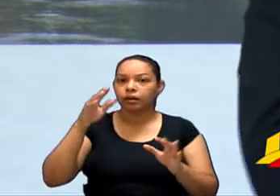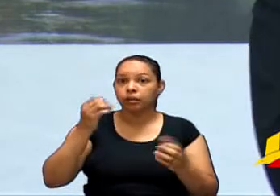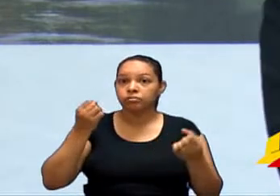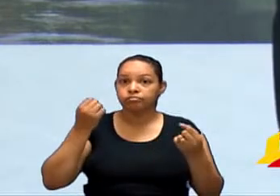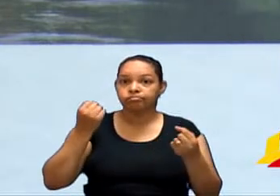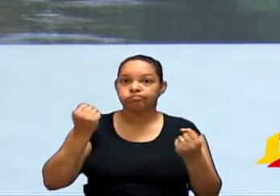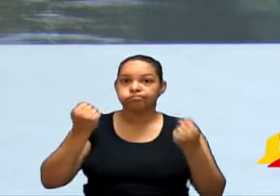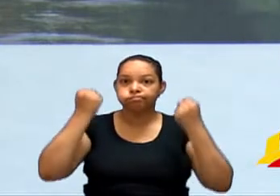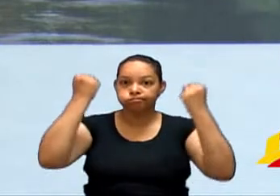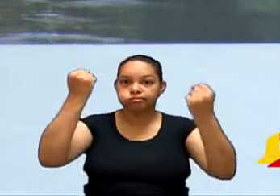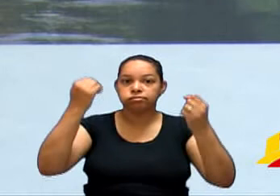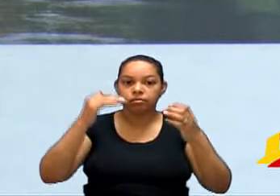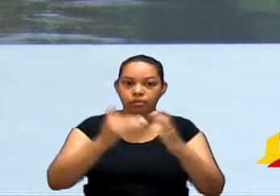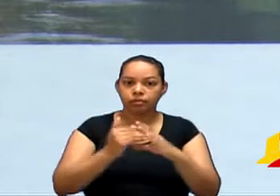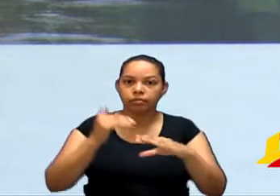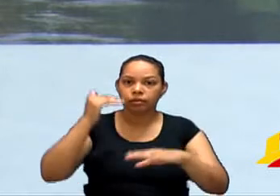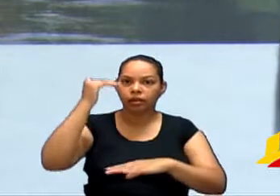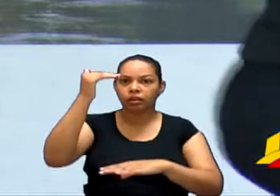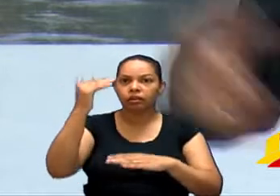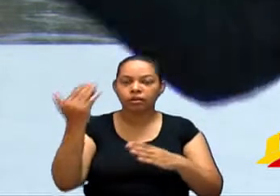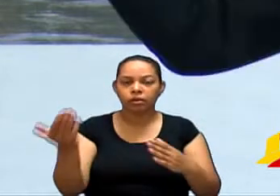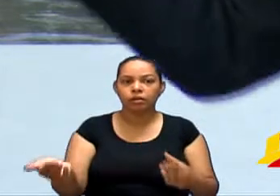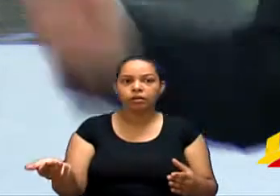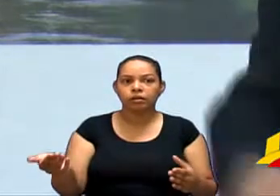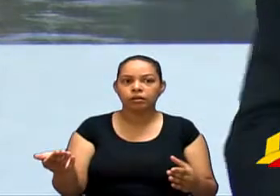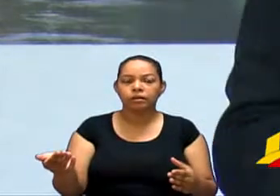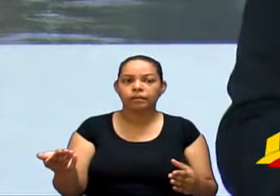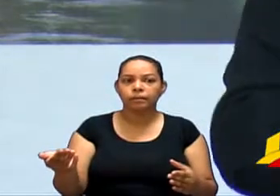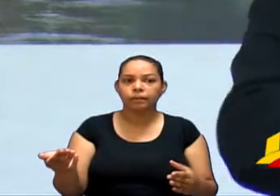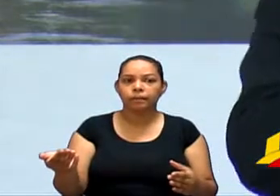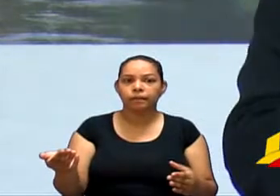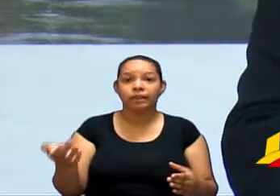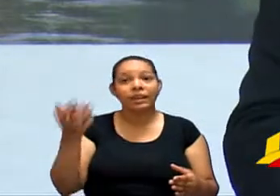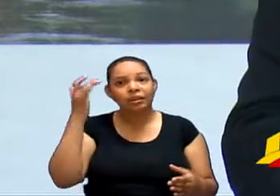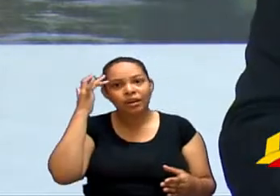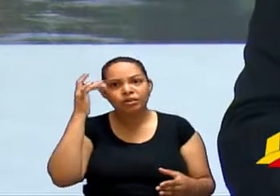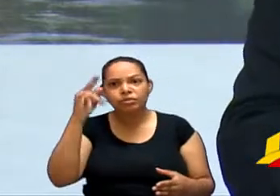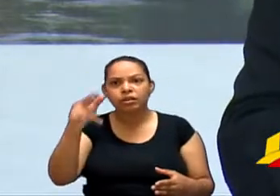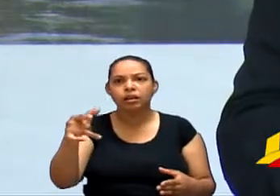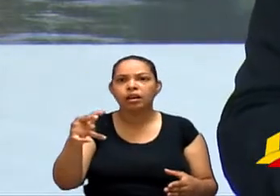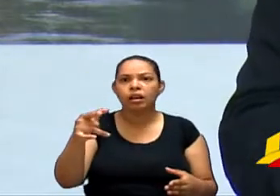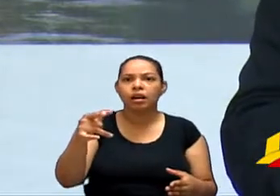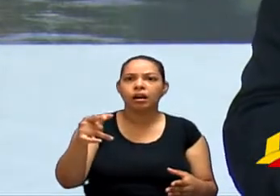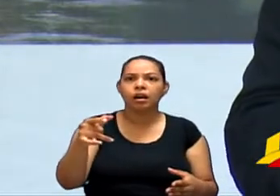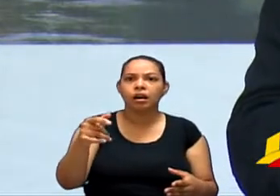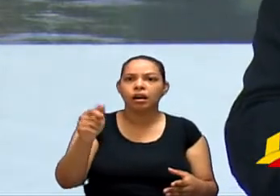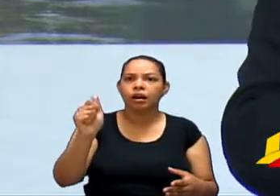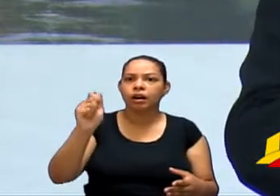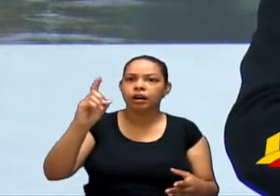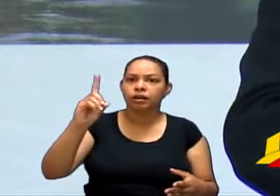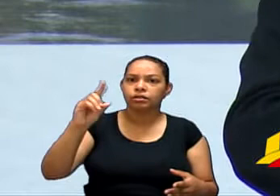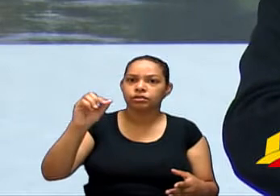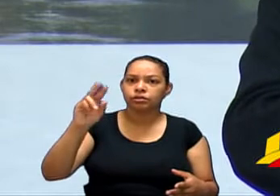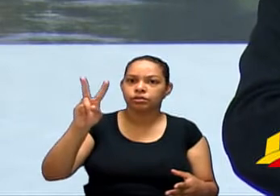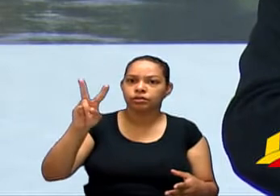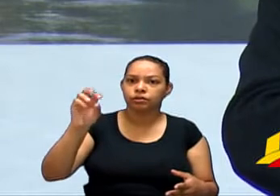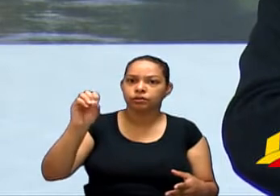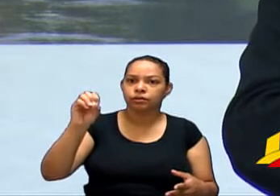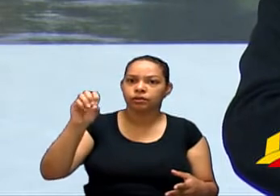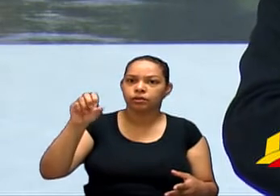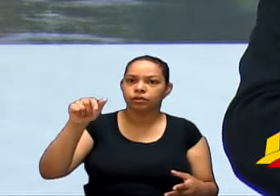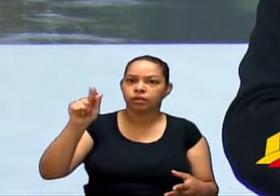mas assim será que aquele advogado que tá lá no fundo que estudou sete anos